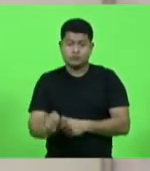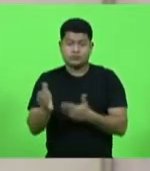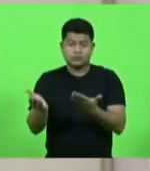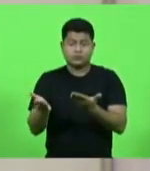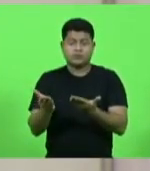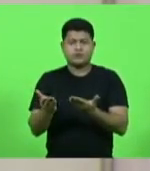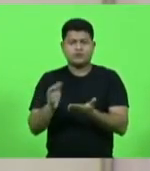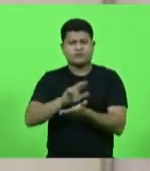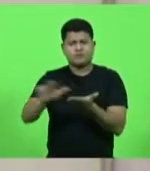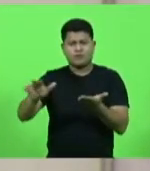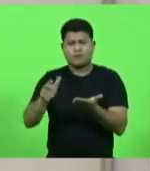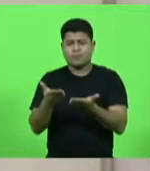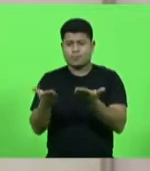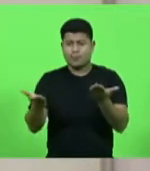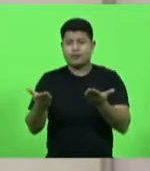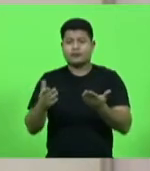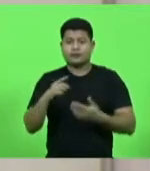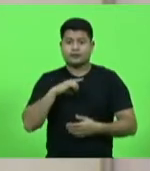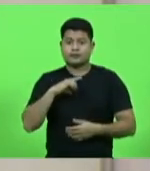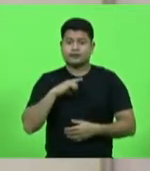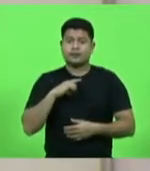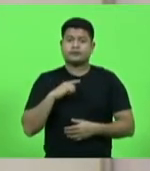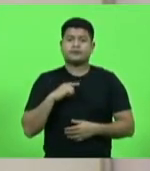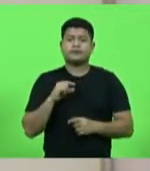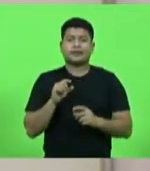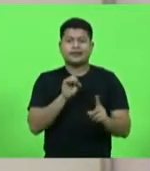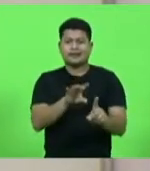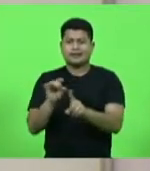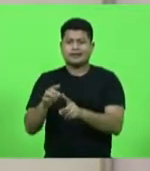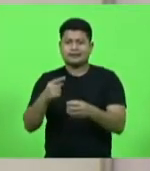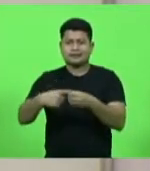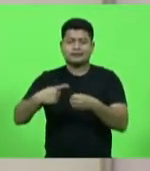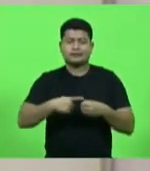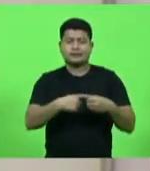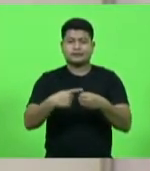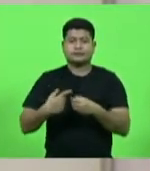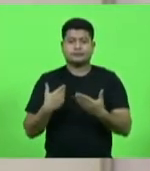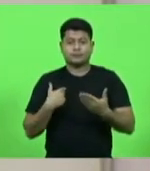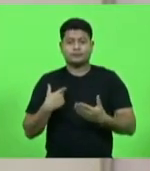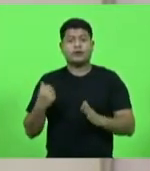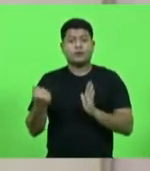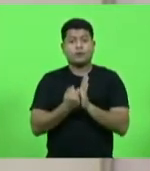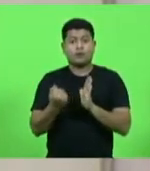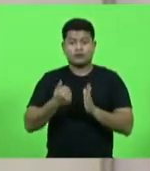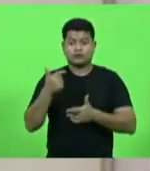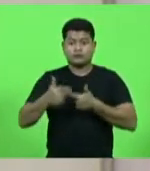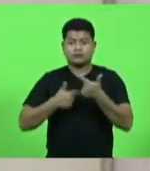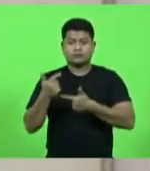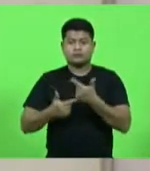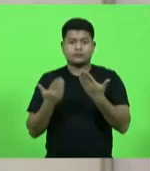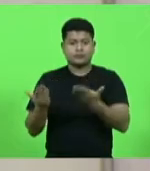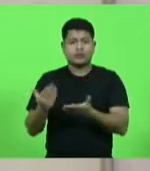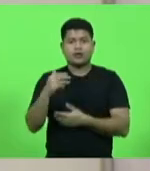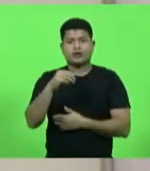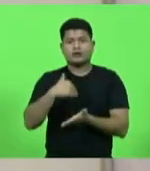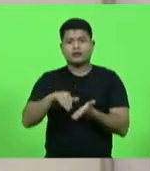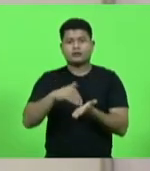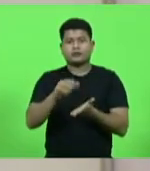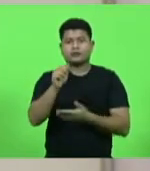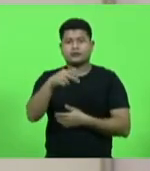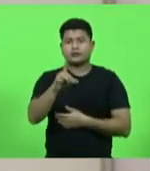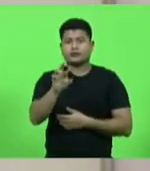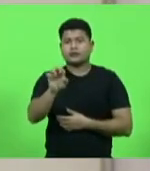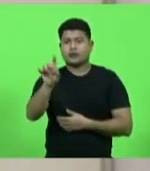hospitalar e às demandas de saúde de cada município em específico. Fica aqui o registro do trabalho que o secretário André Motta vem fazendo na